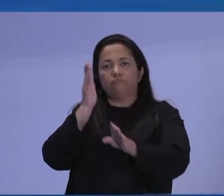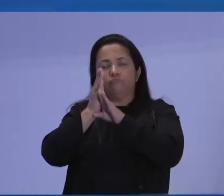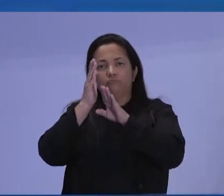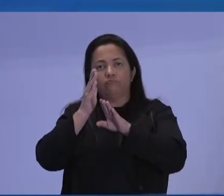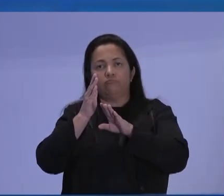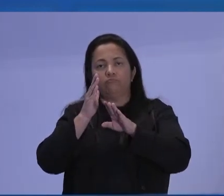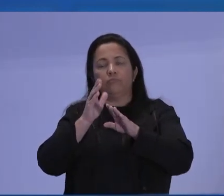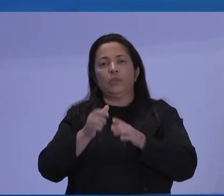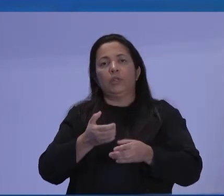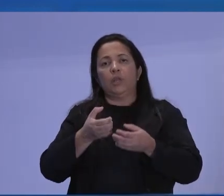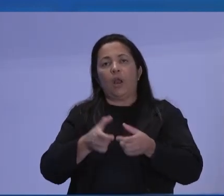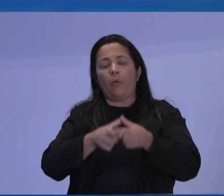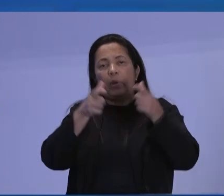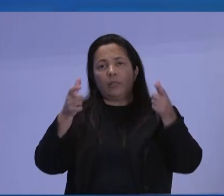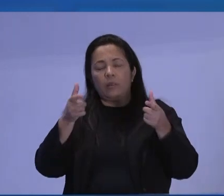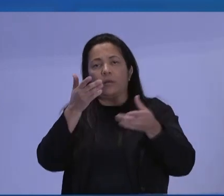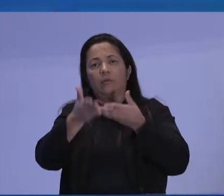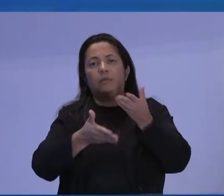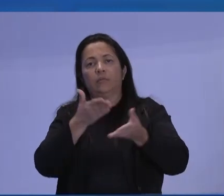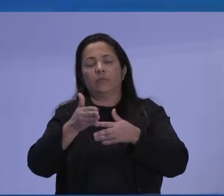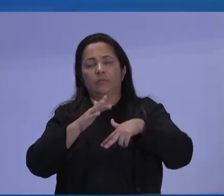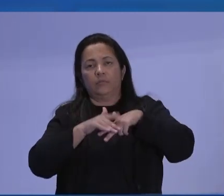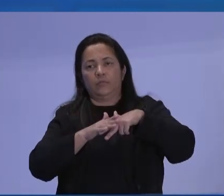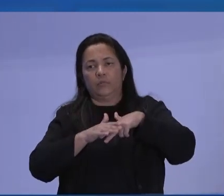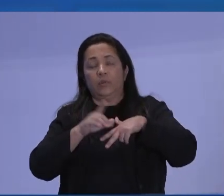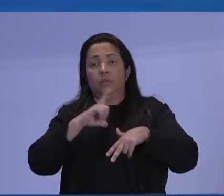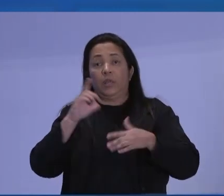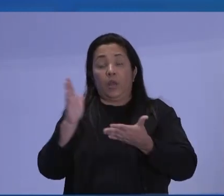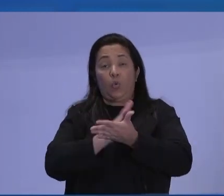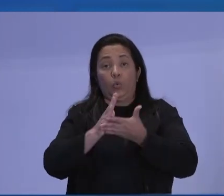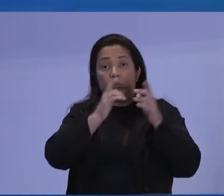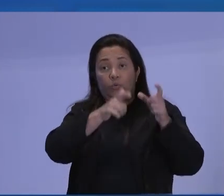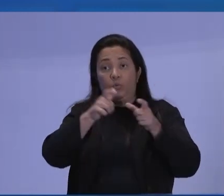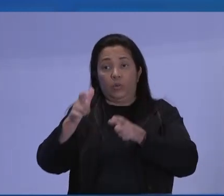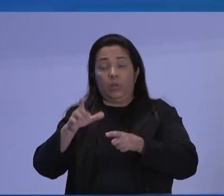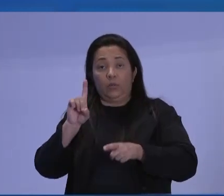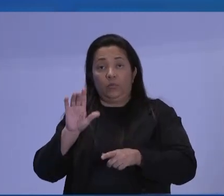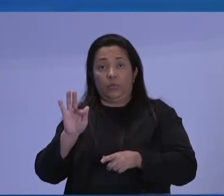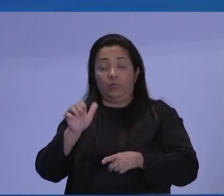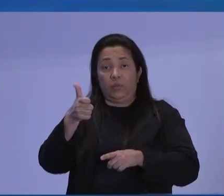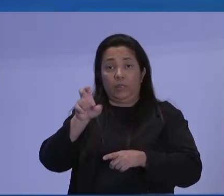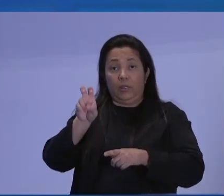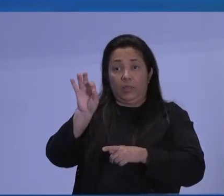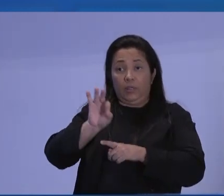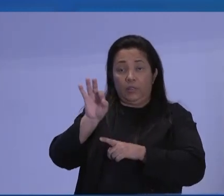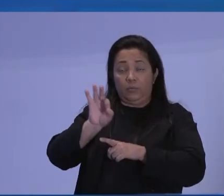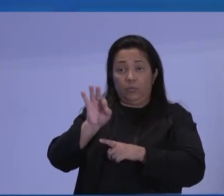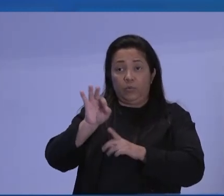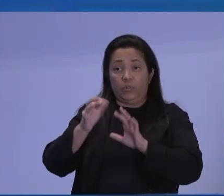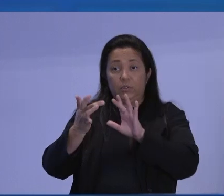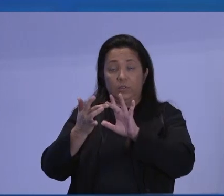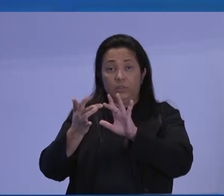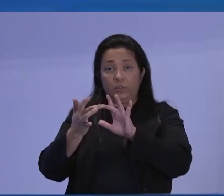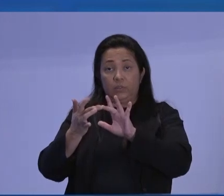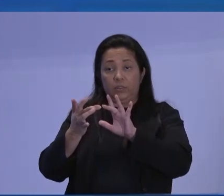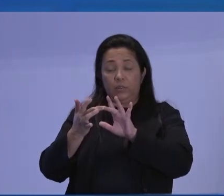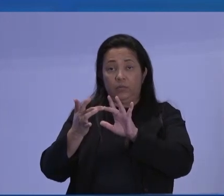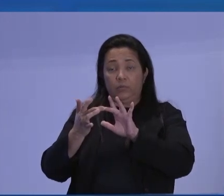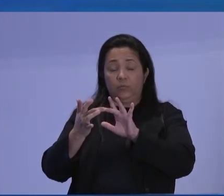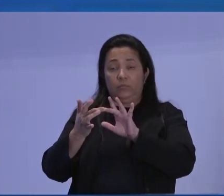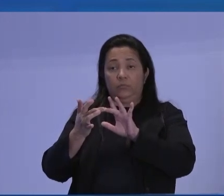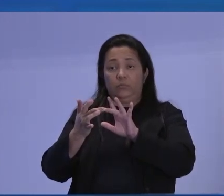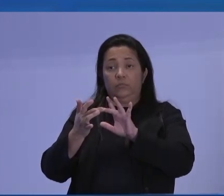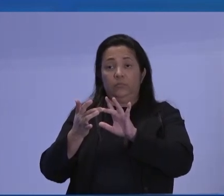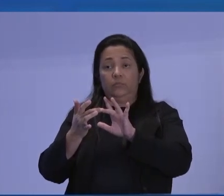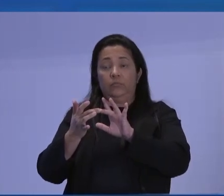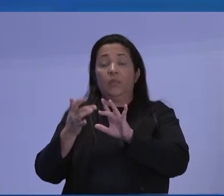contactantes. A gente tem locais, quando a gente vai ver aqui, por exemplo, no Distrito Federal, 15% dos contatos ainda não estão sendo vistos, tá bom? Apesar